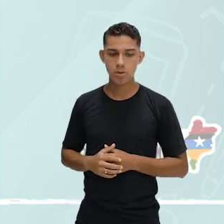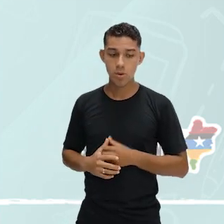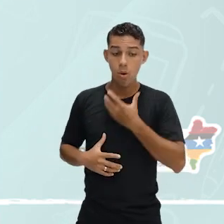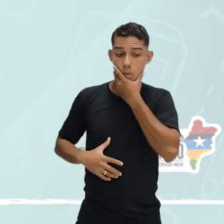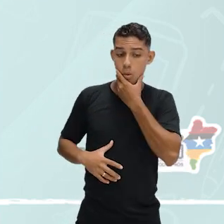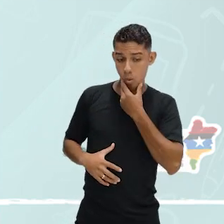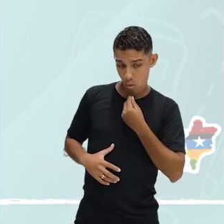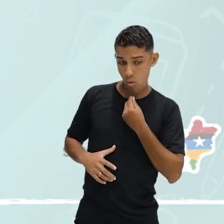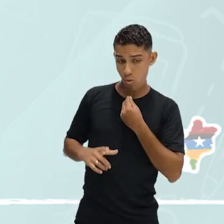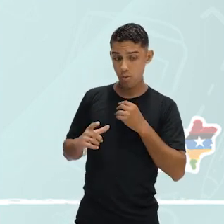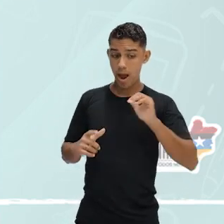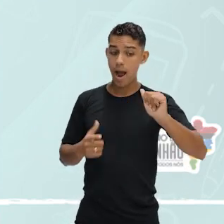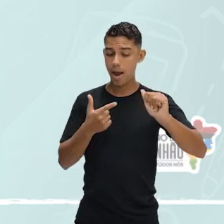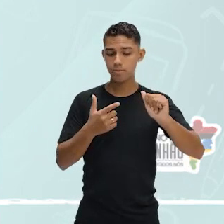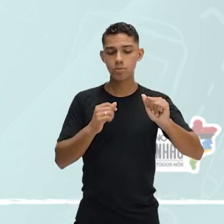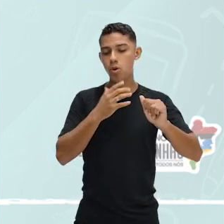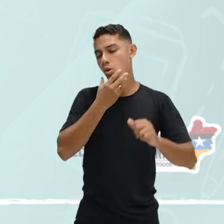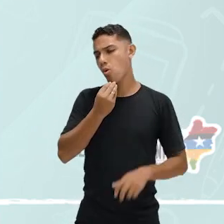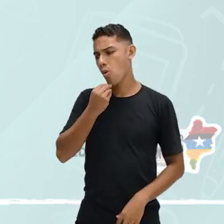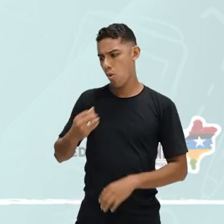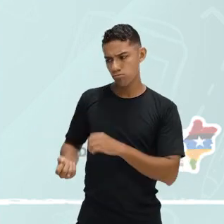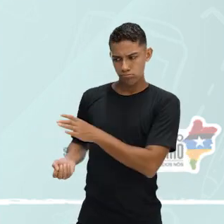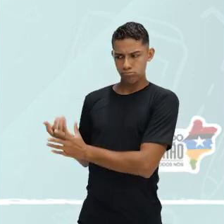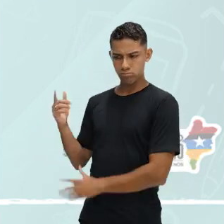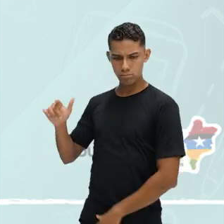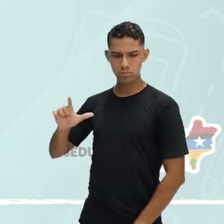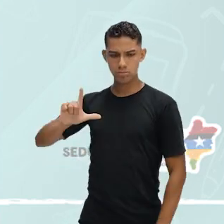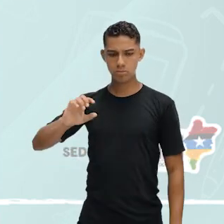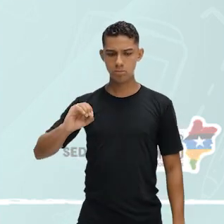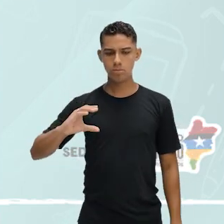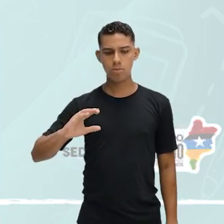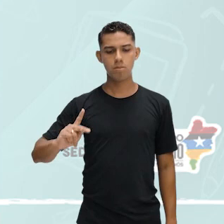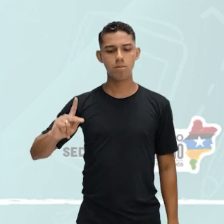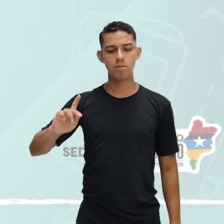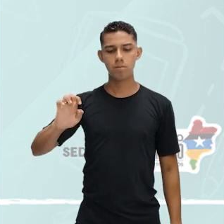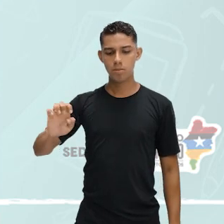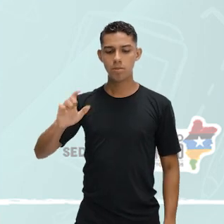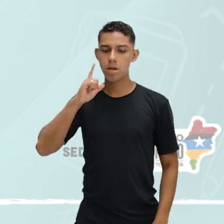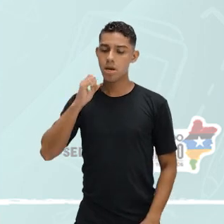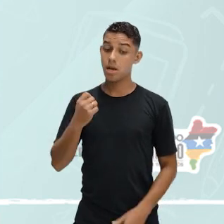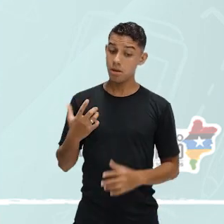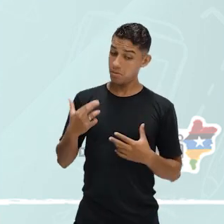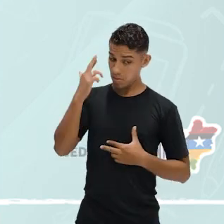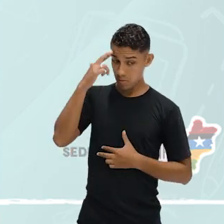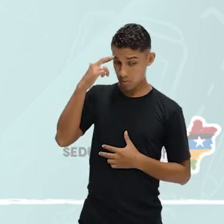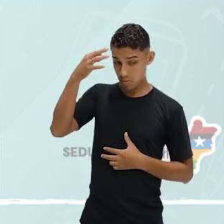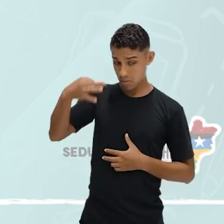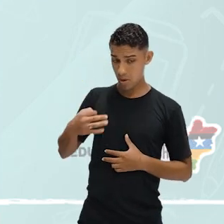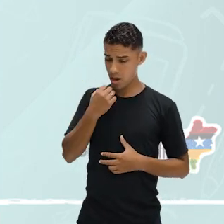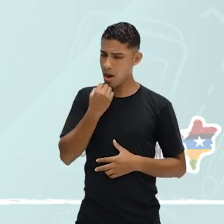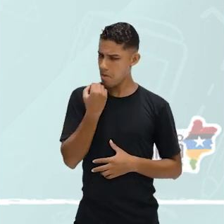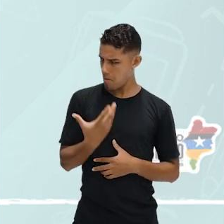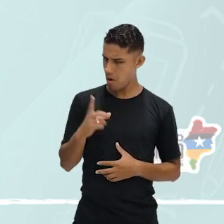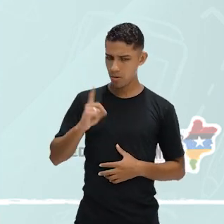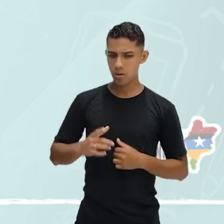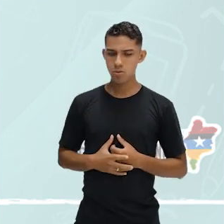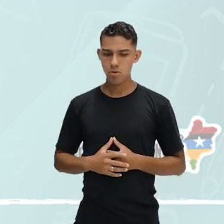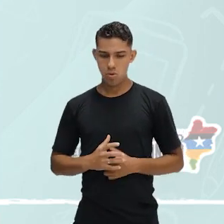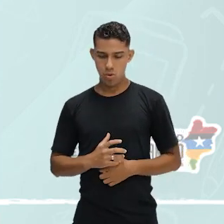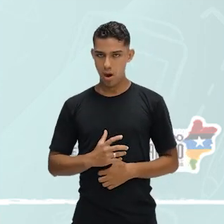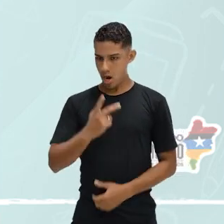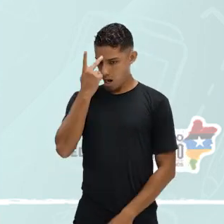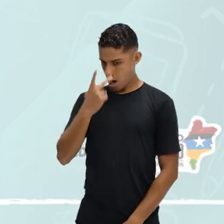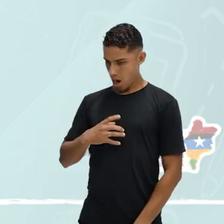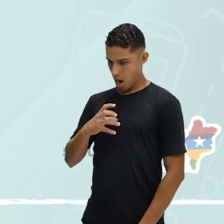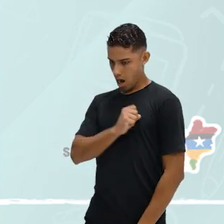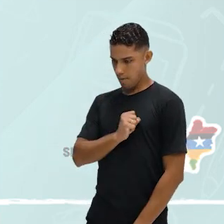Locke, apesar de ser racional, não era invariavelmente bom. O amor próprio e o egoísmo ainda faziam parte de